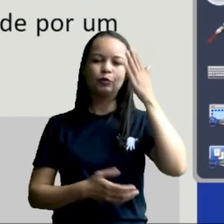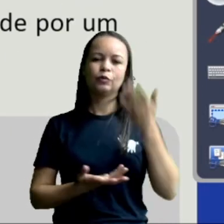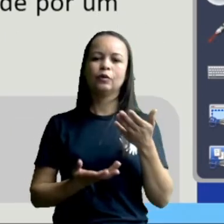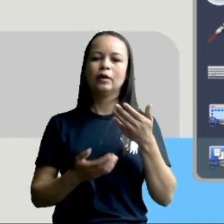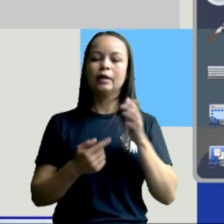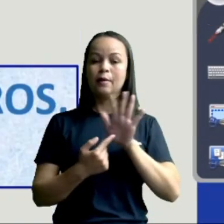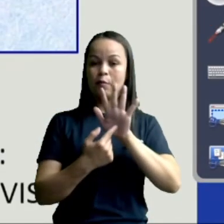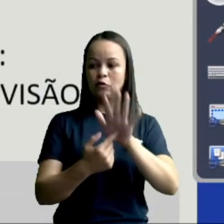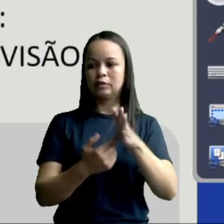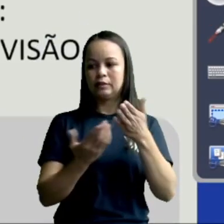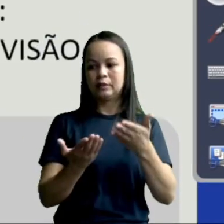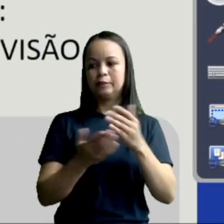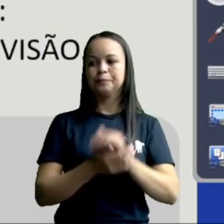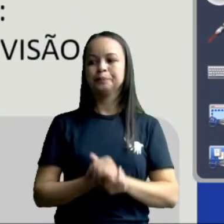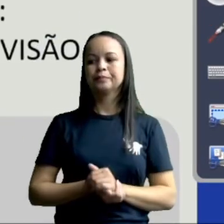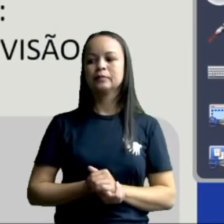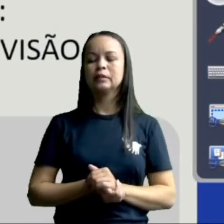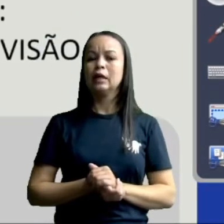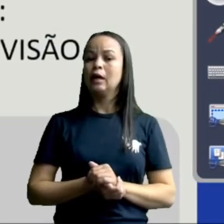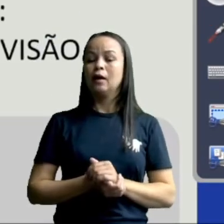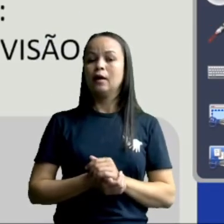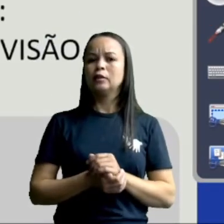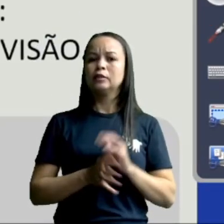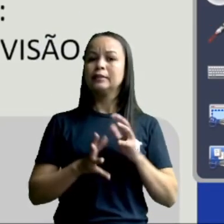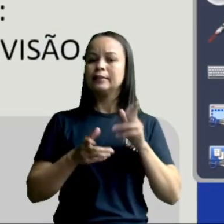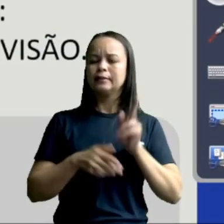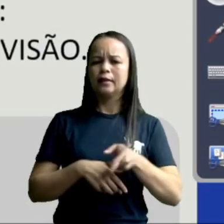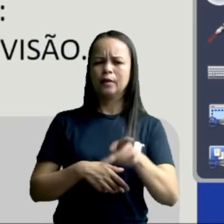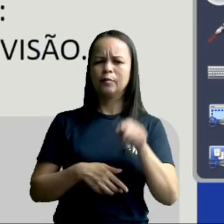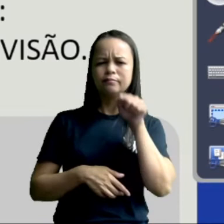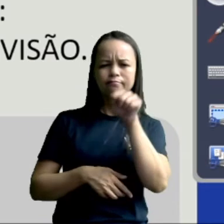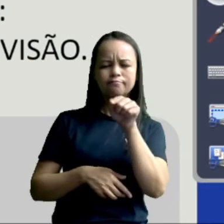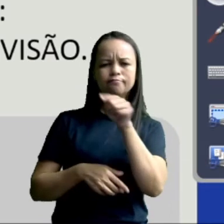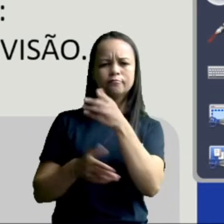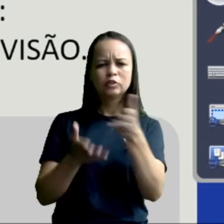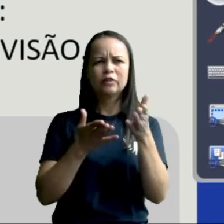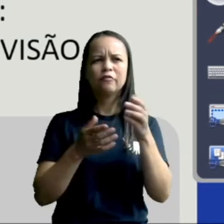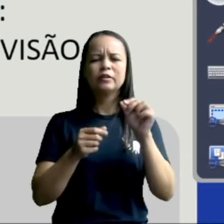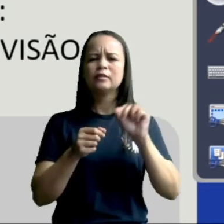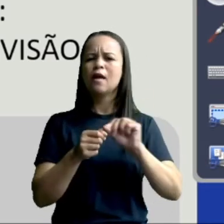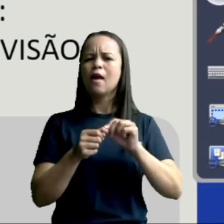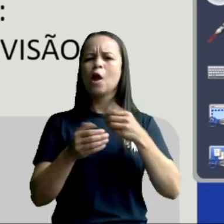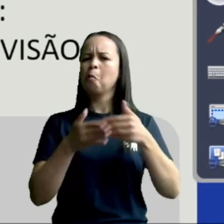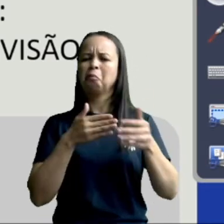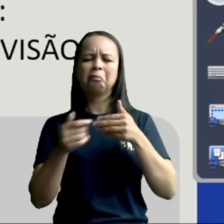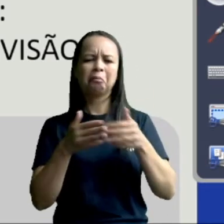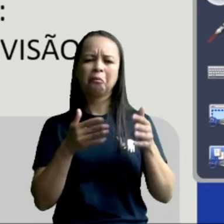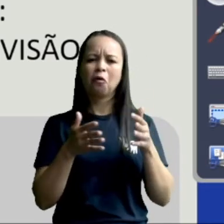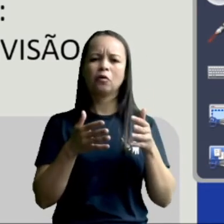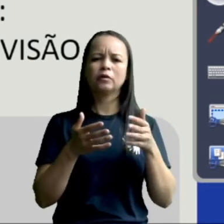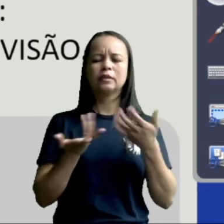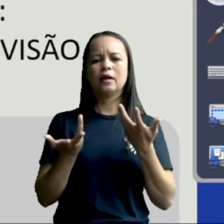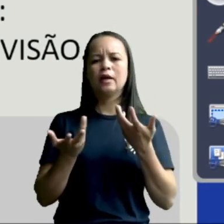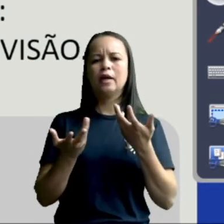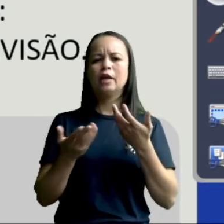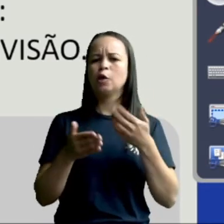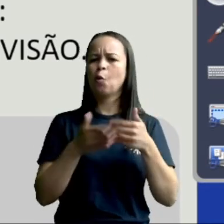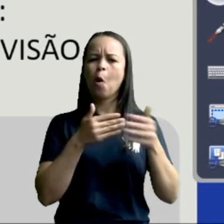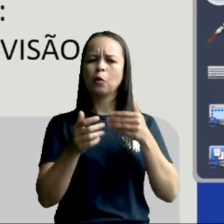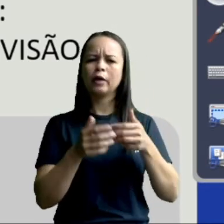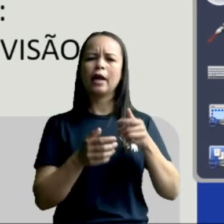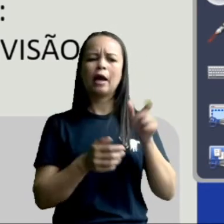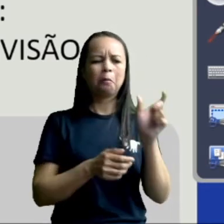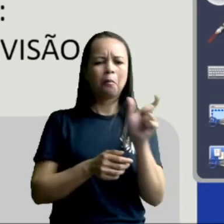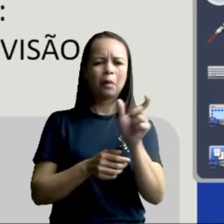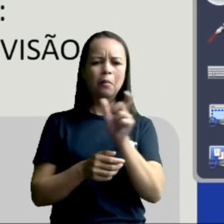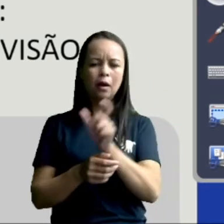disso daqui? É que toda vez que você fizer qualquer coisa em um dos membros, você